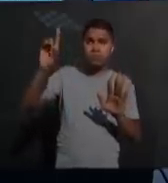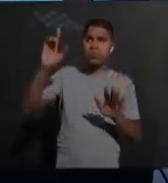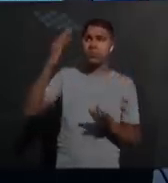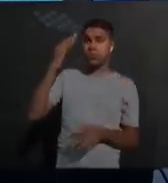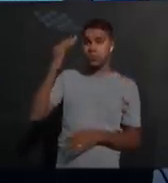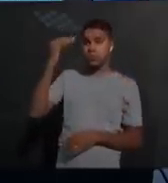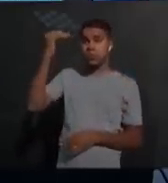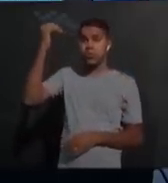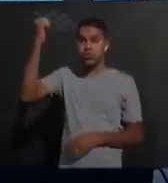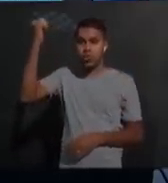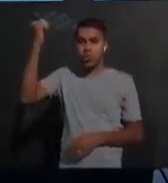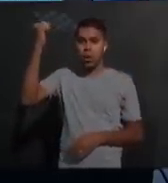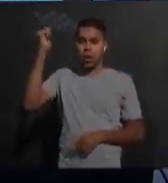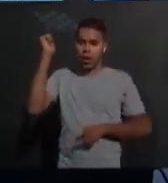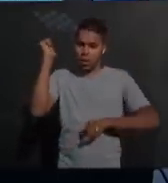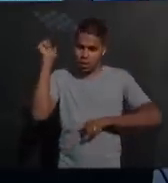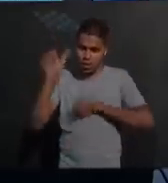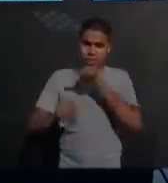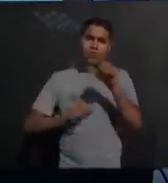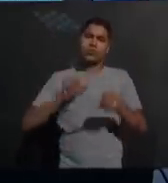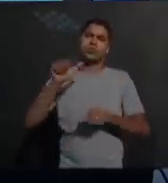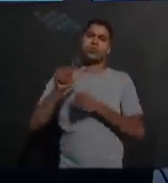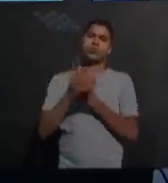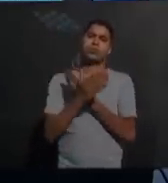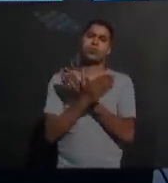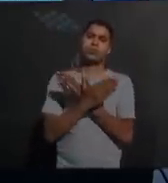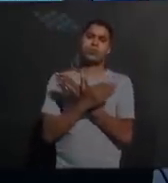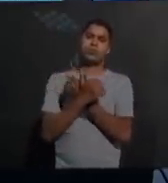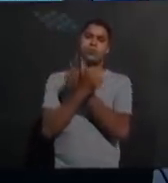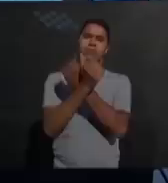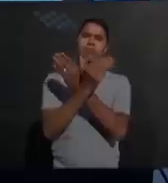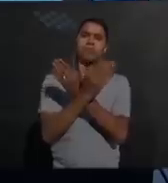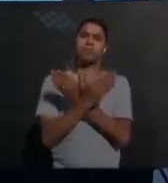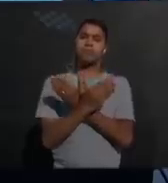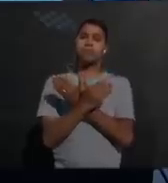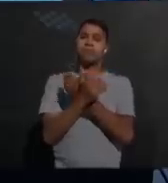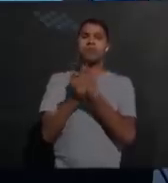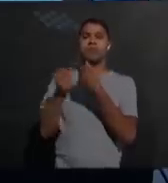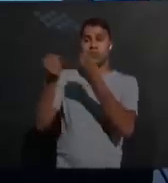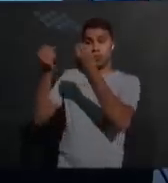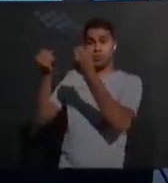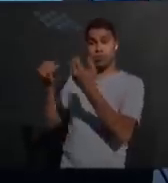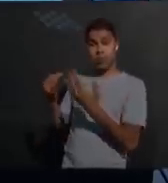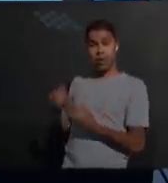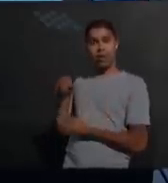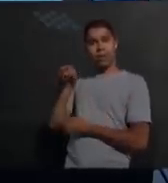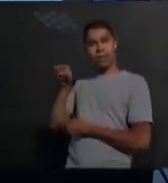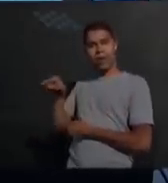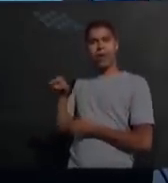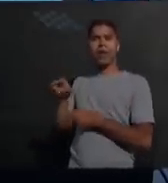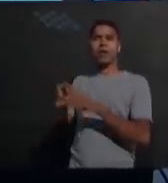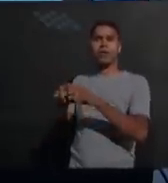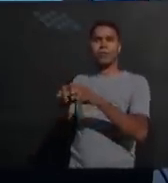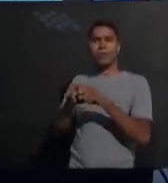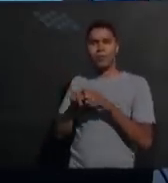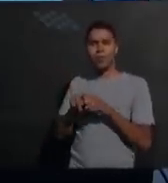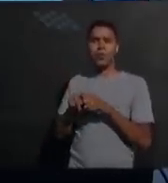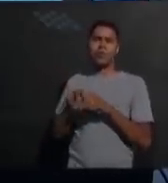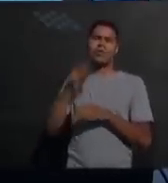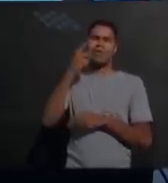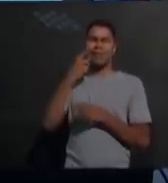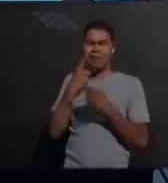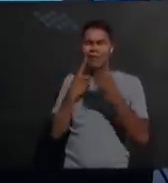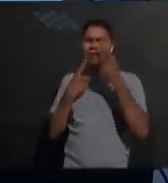chamou a me transformar numa borboleta então expliquei para pra ela por isso que aquilo que eu tava